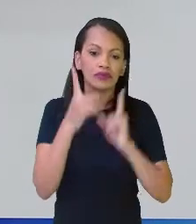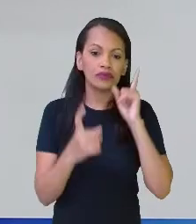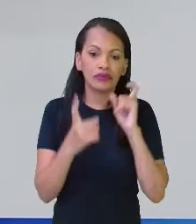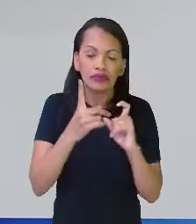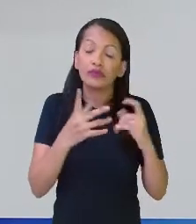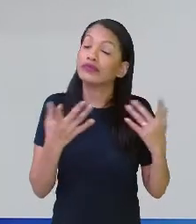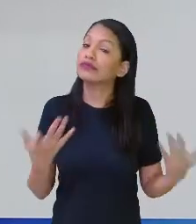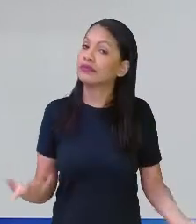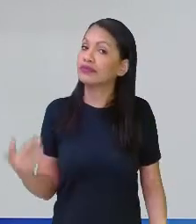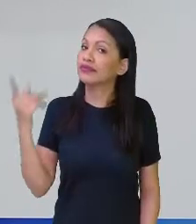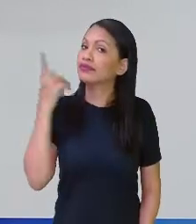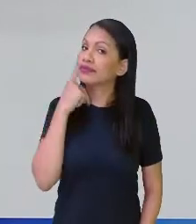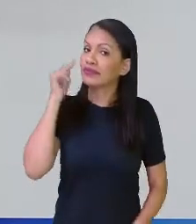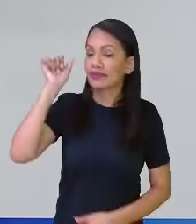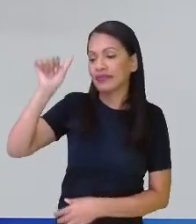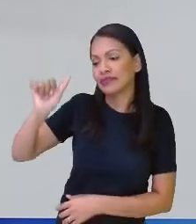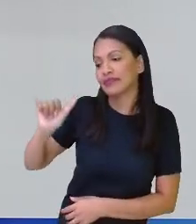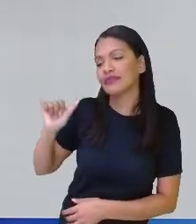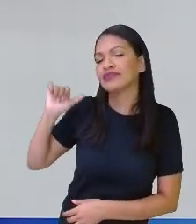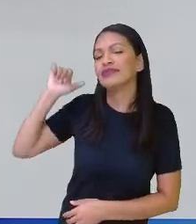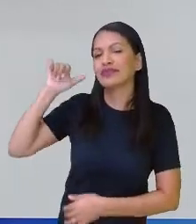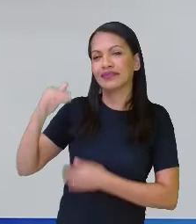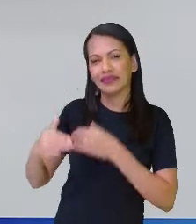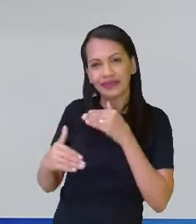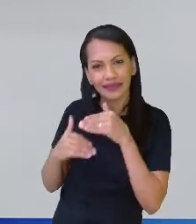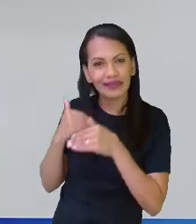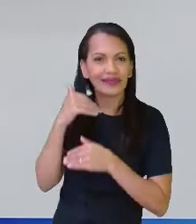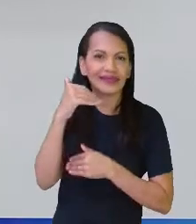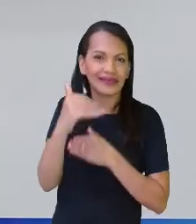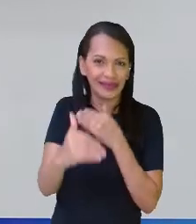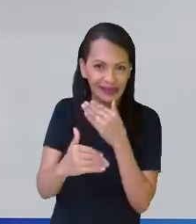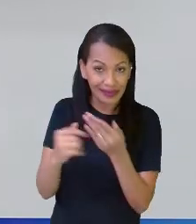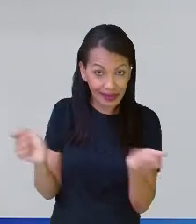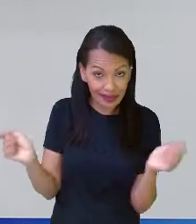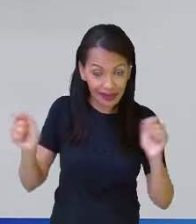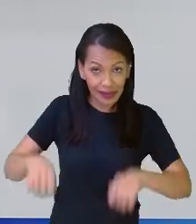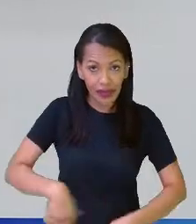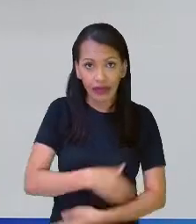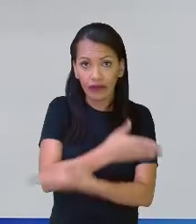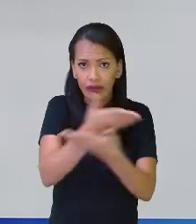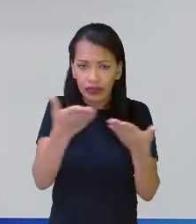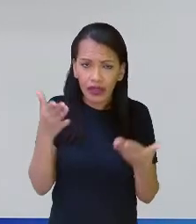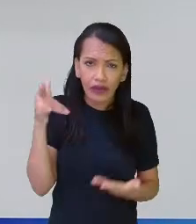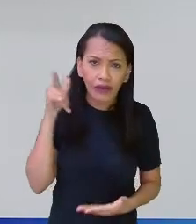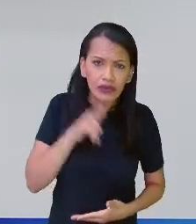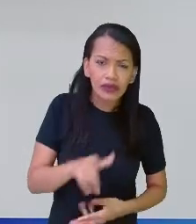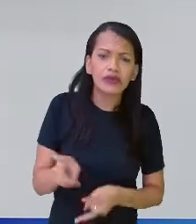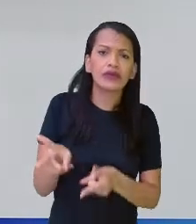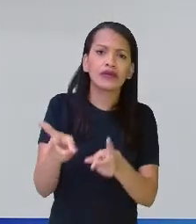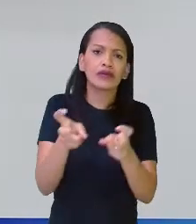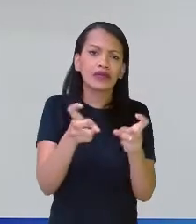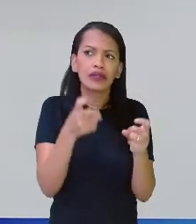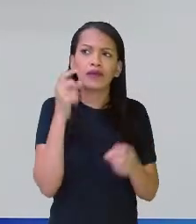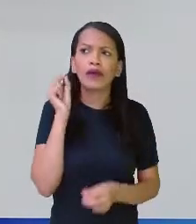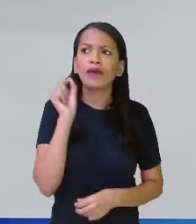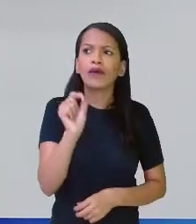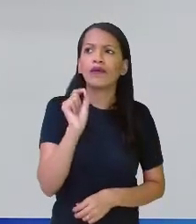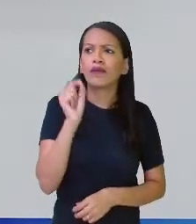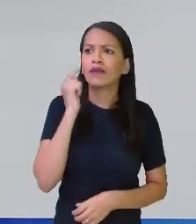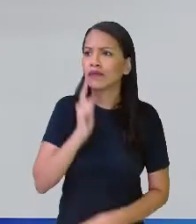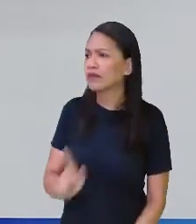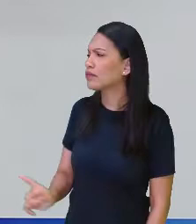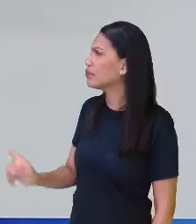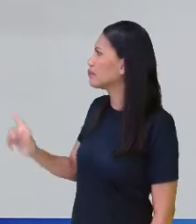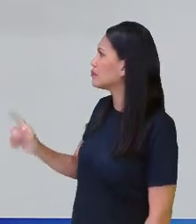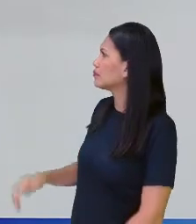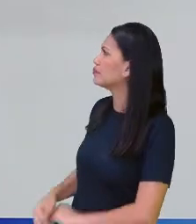ator vai ali lidando da melhor forma que ele pode. Mas vocês conseguirem identificar qual é a